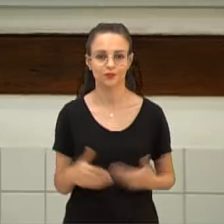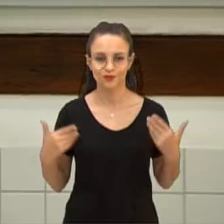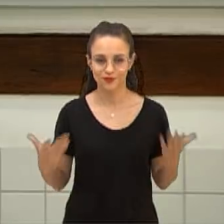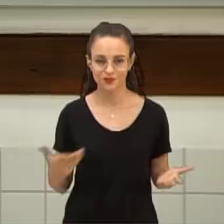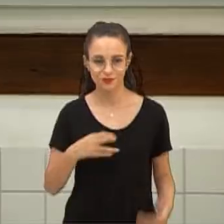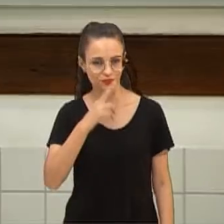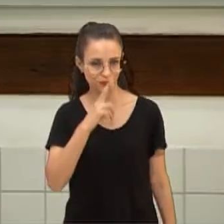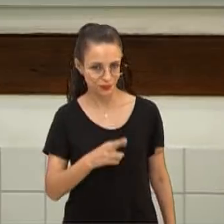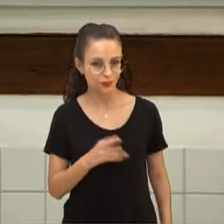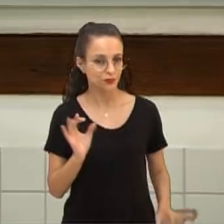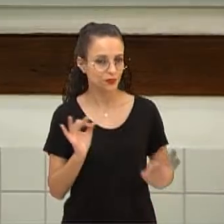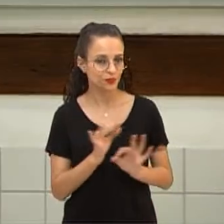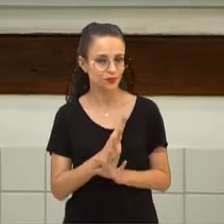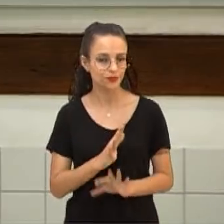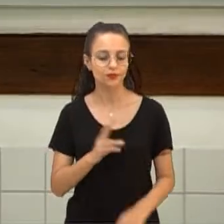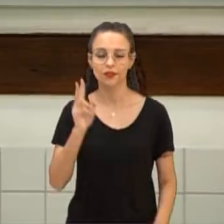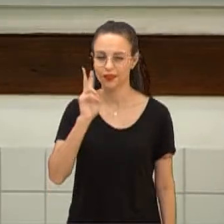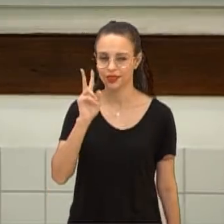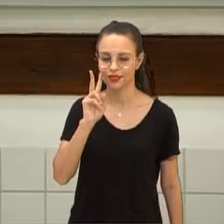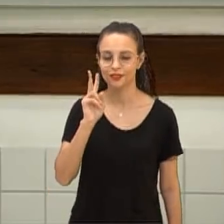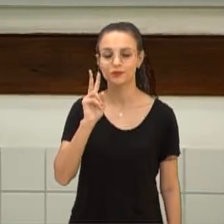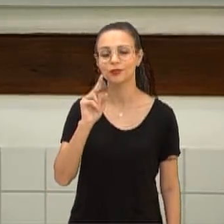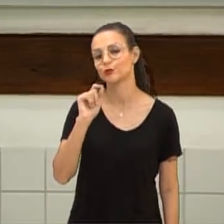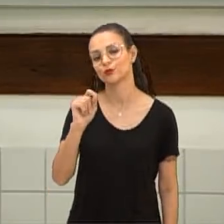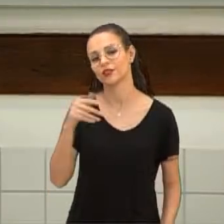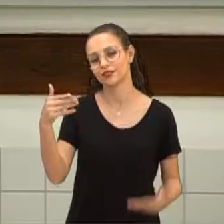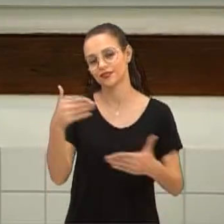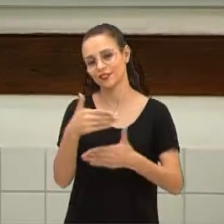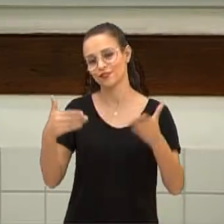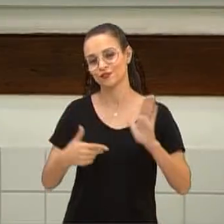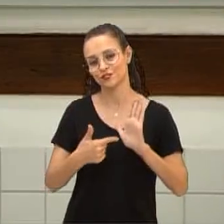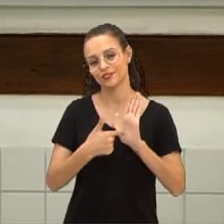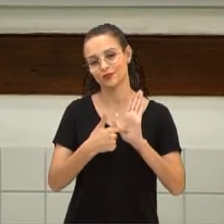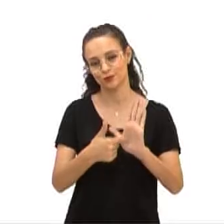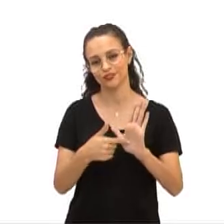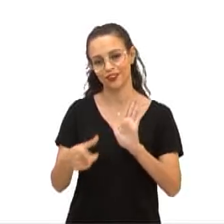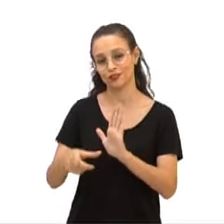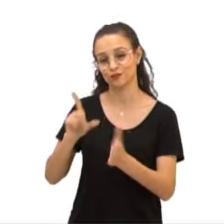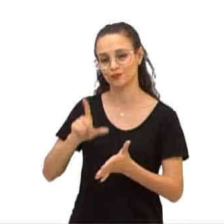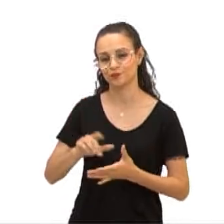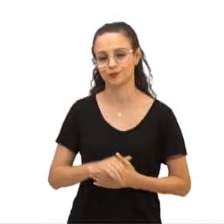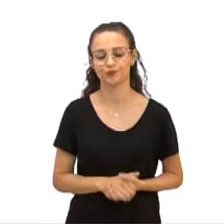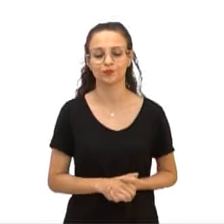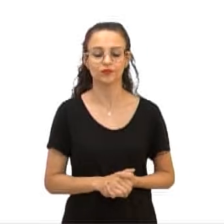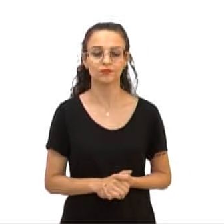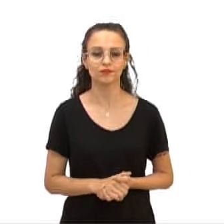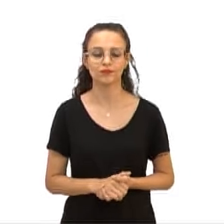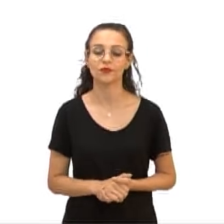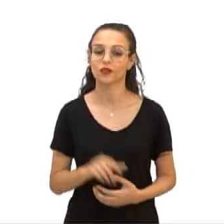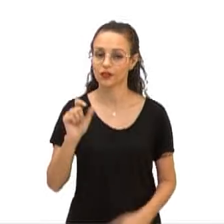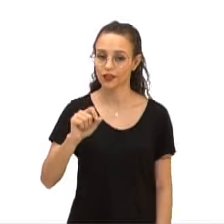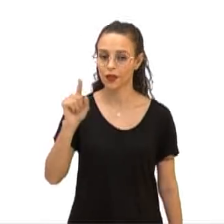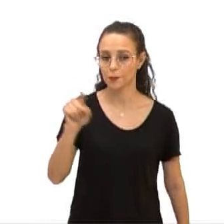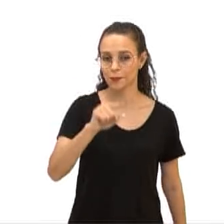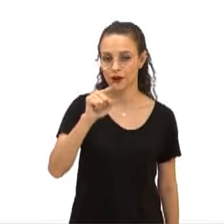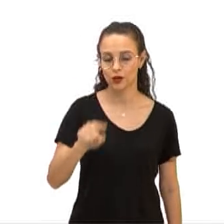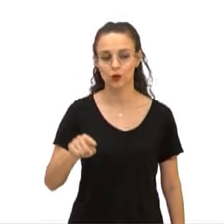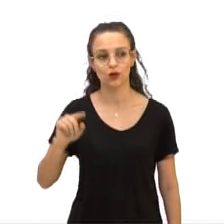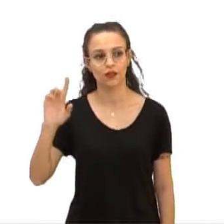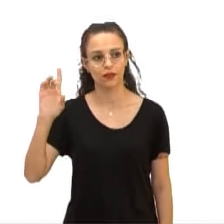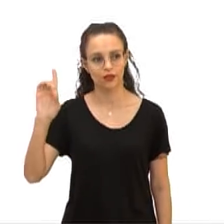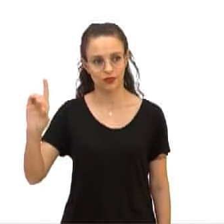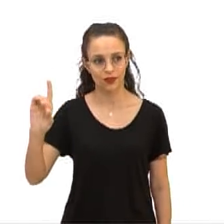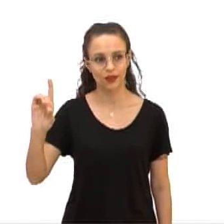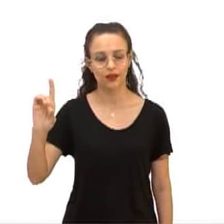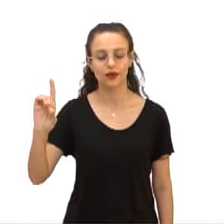E aí, pessoal, responderam? Foi só lembrar um pouquinho nos slides anteriores. Olha lá, ó. Quem colocou a alternativa D, Lei da